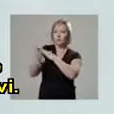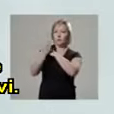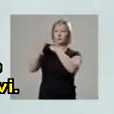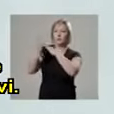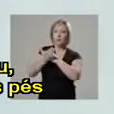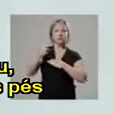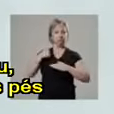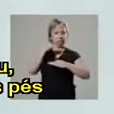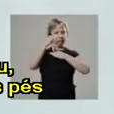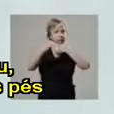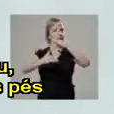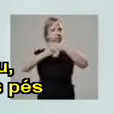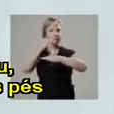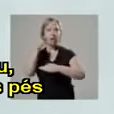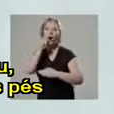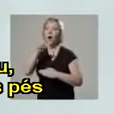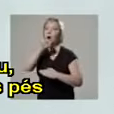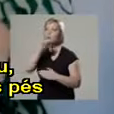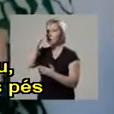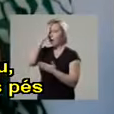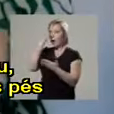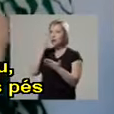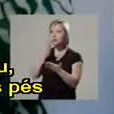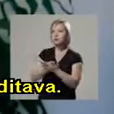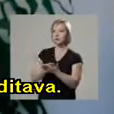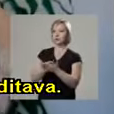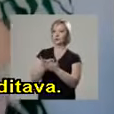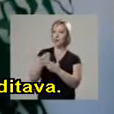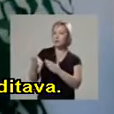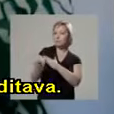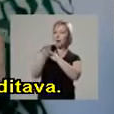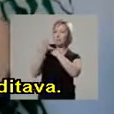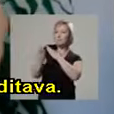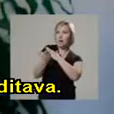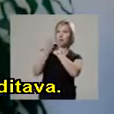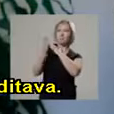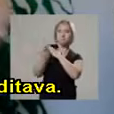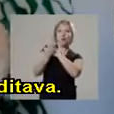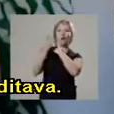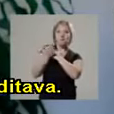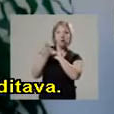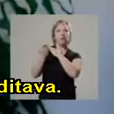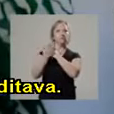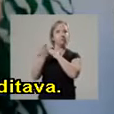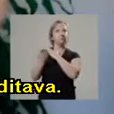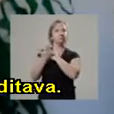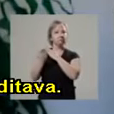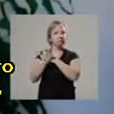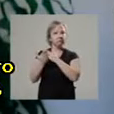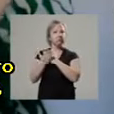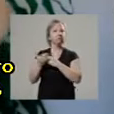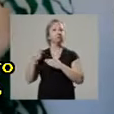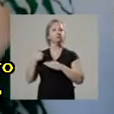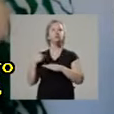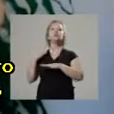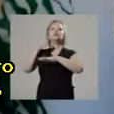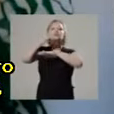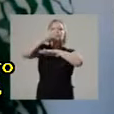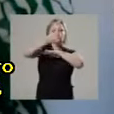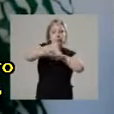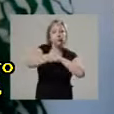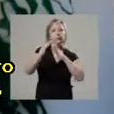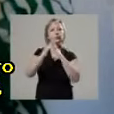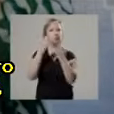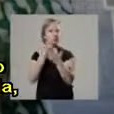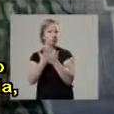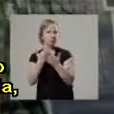que eu me desenvolvi, porque ela acreditou, mandou eu arrancar meus pés porque queria me protetizar, ninguém acreditava. Aí me colocou dentro